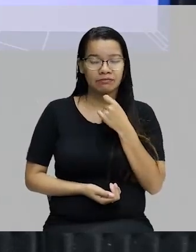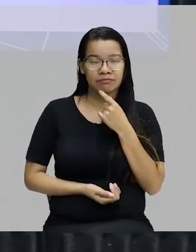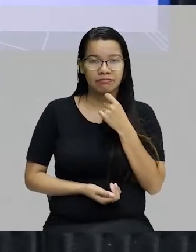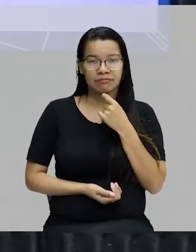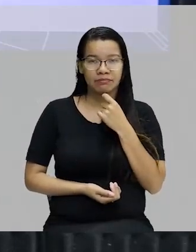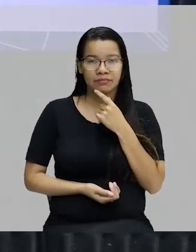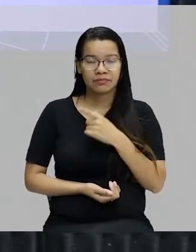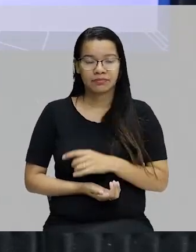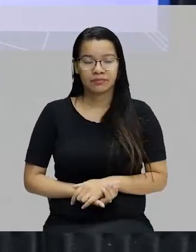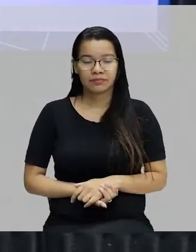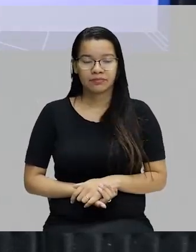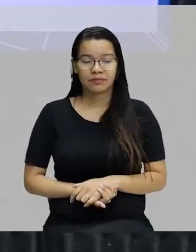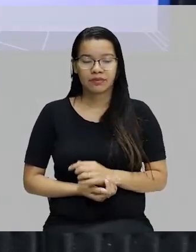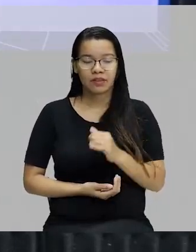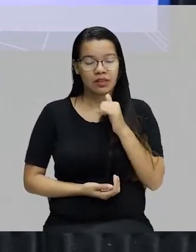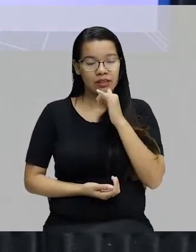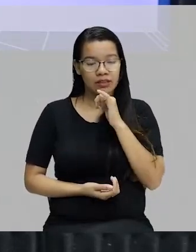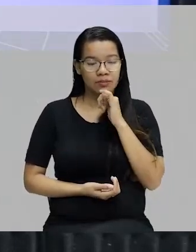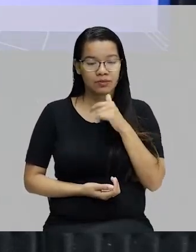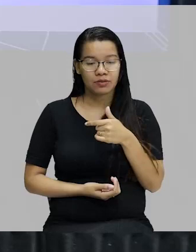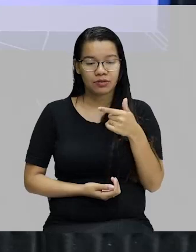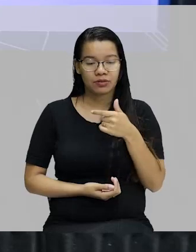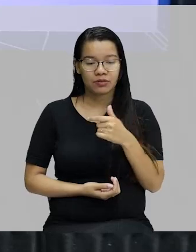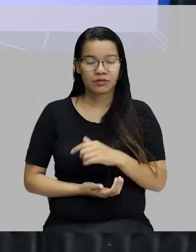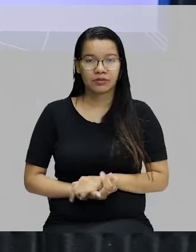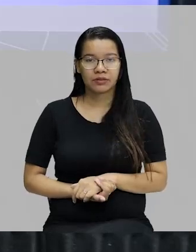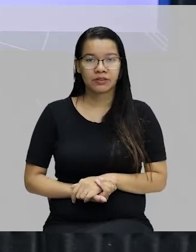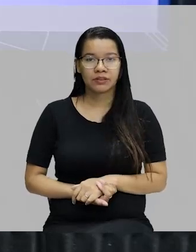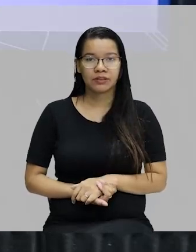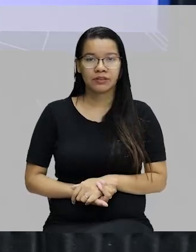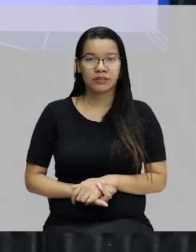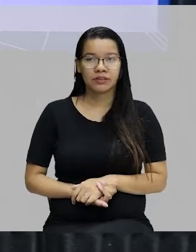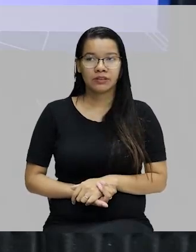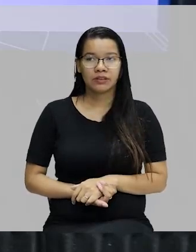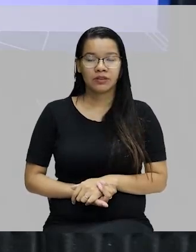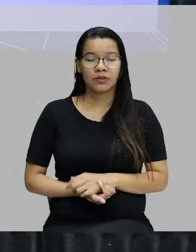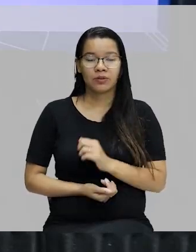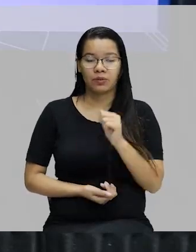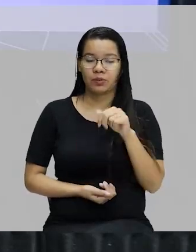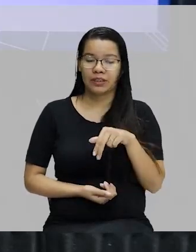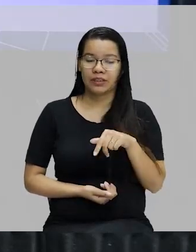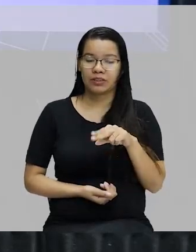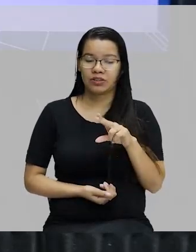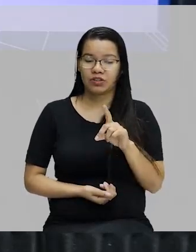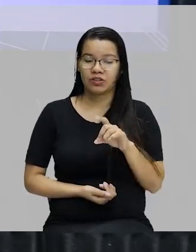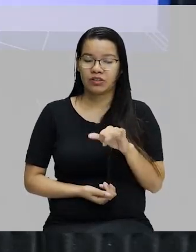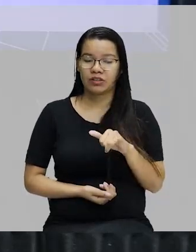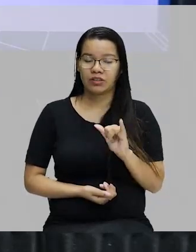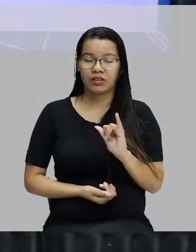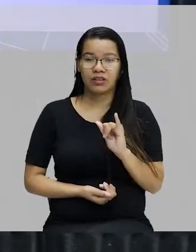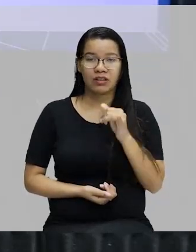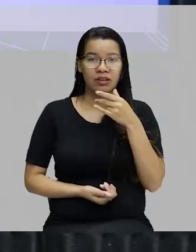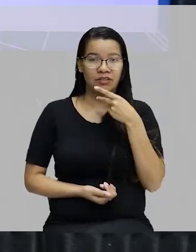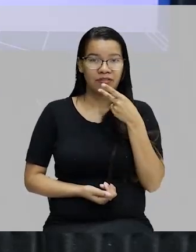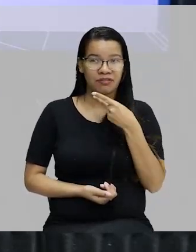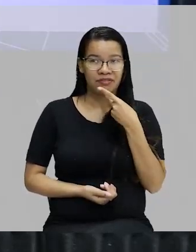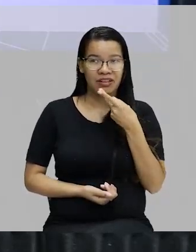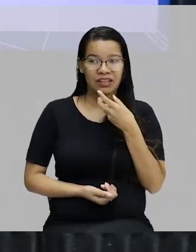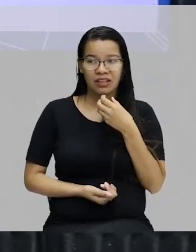exemplo de baixo, Andy speaks sarcastically. O Andy fala, né? Ele